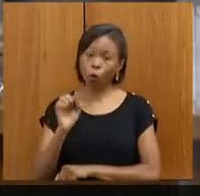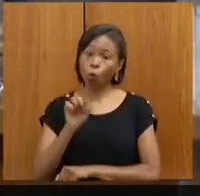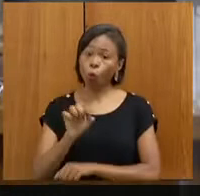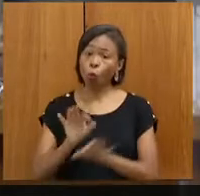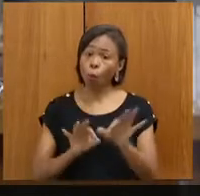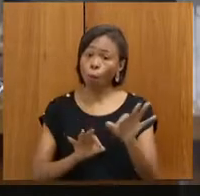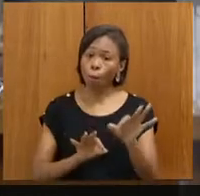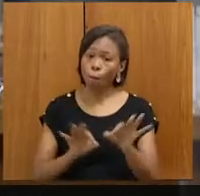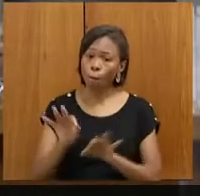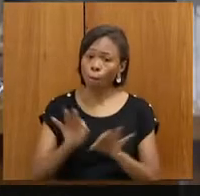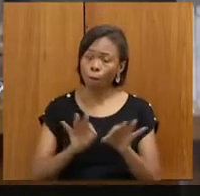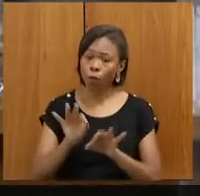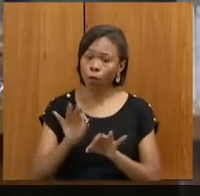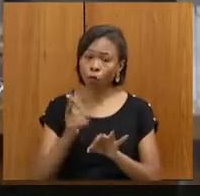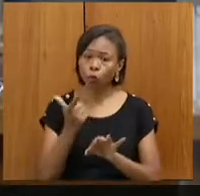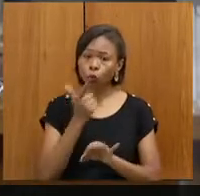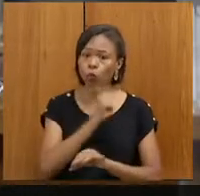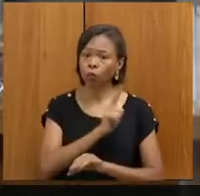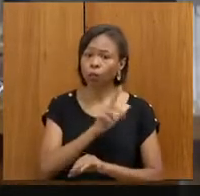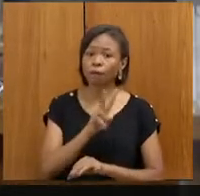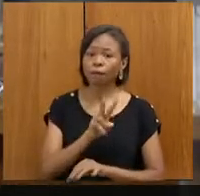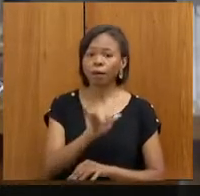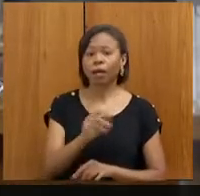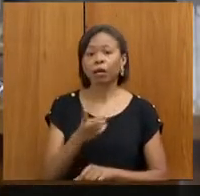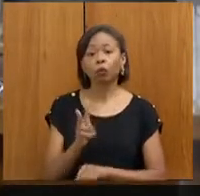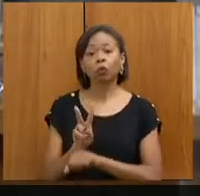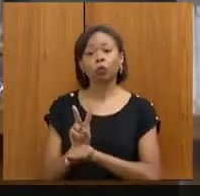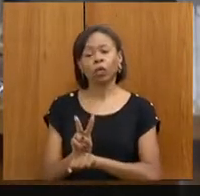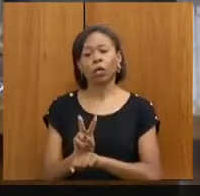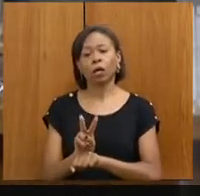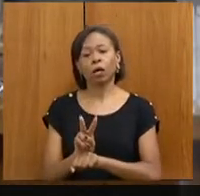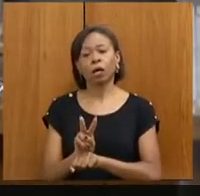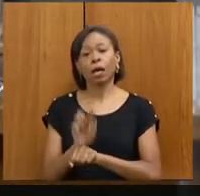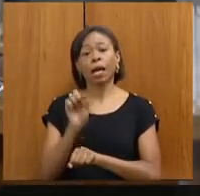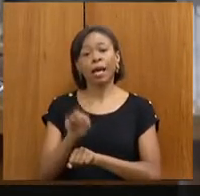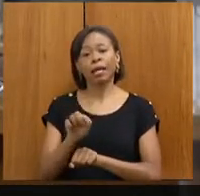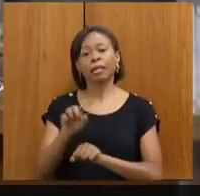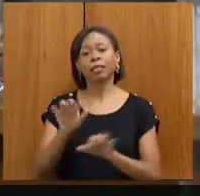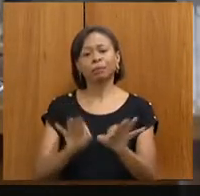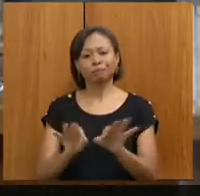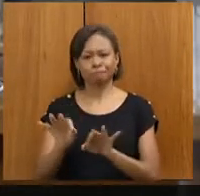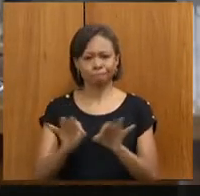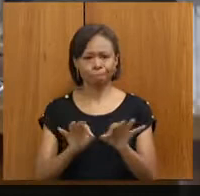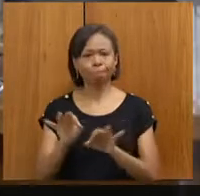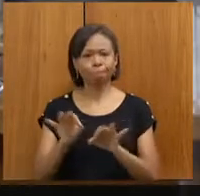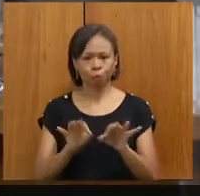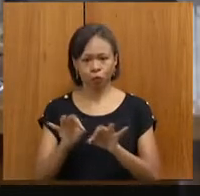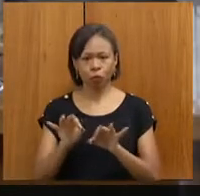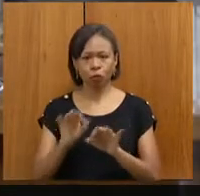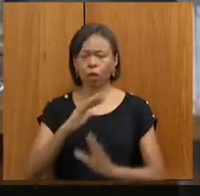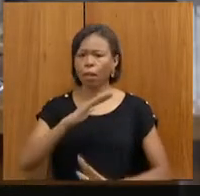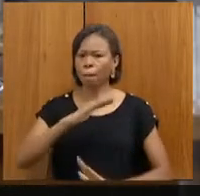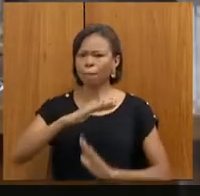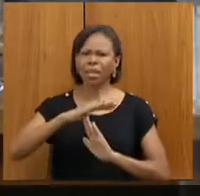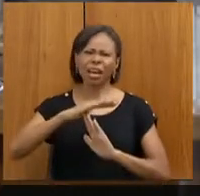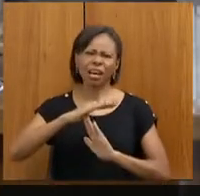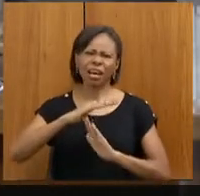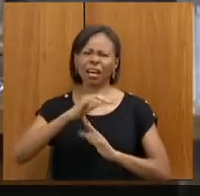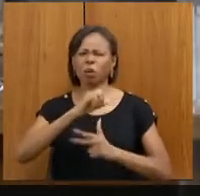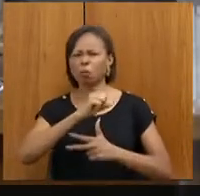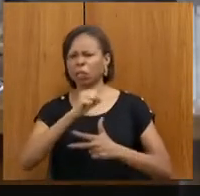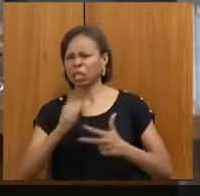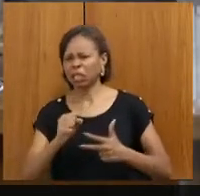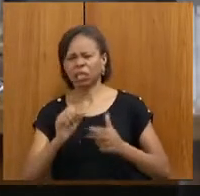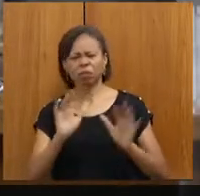consignado ele vai supervisionar o plano não tem nenhuma questão de limitação de poderes